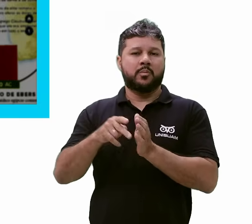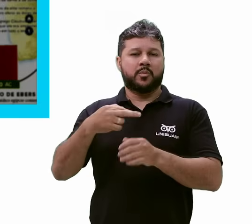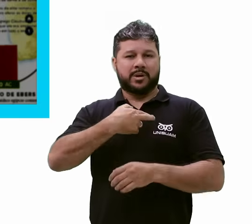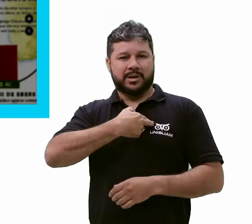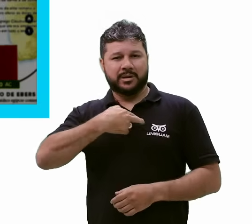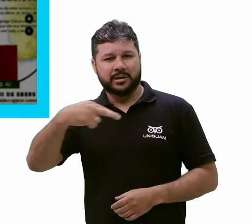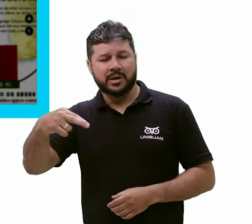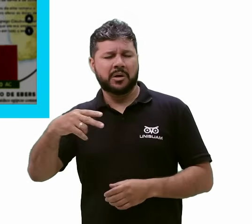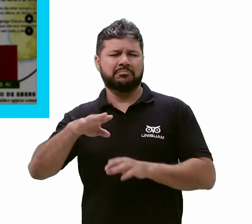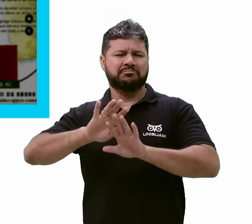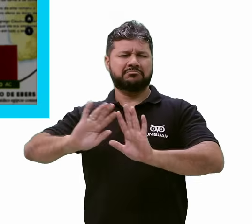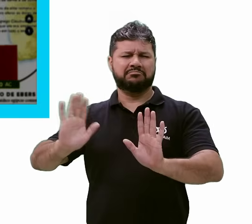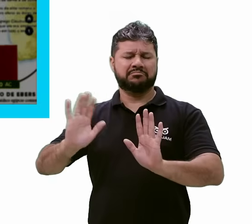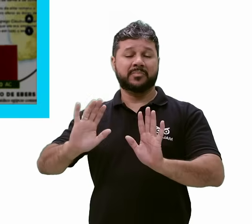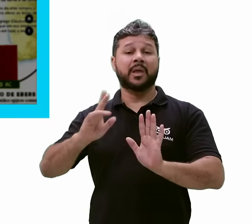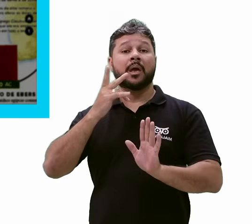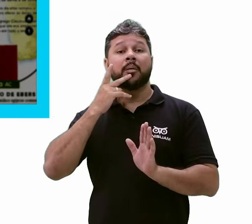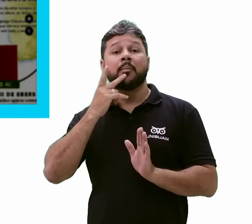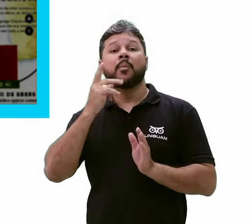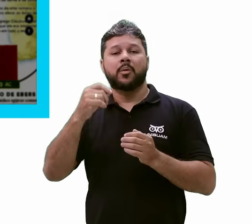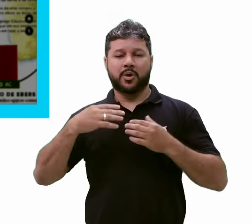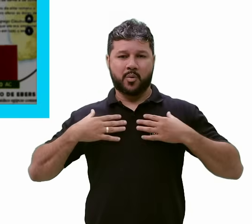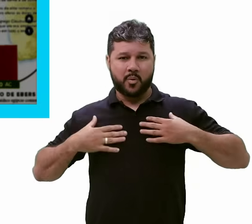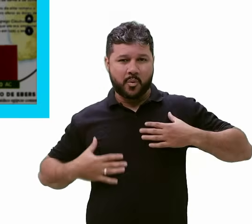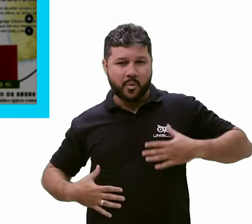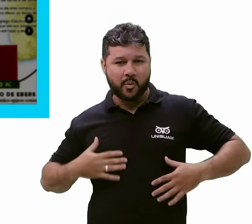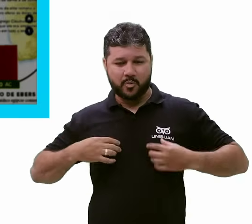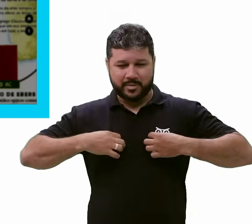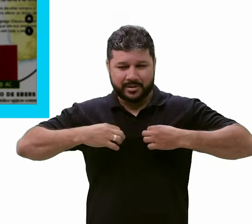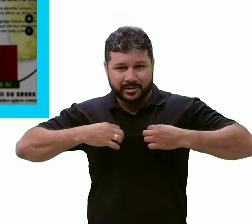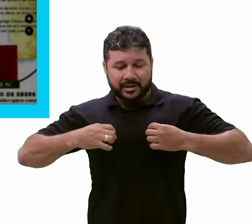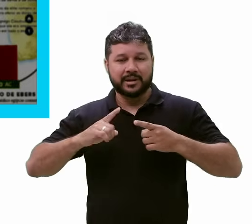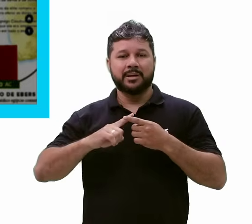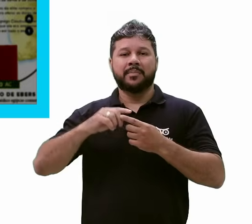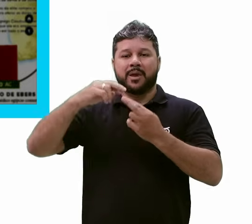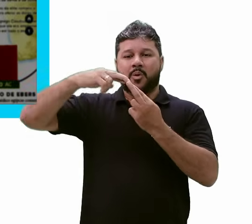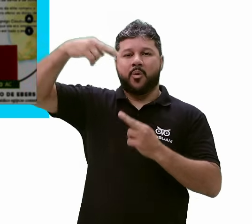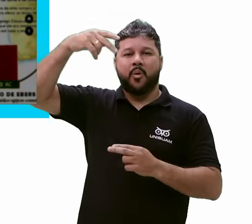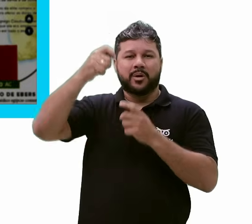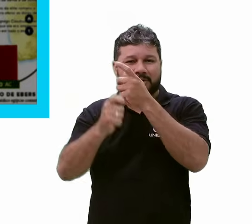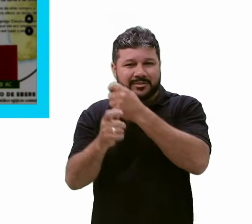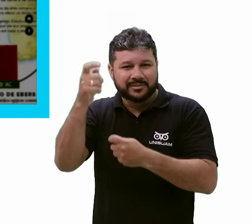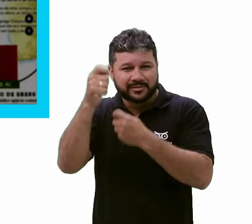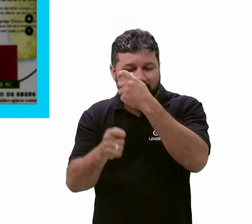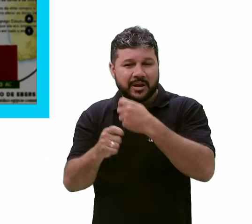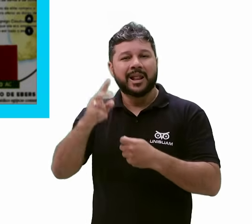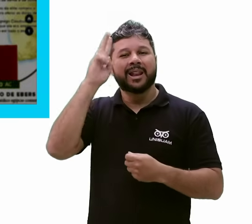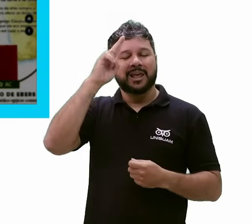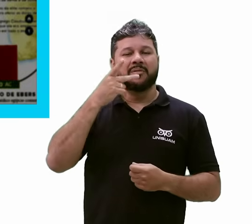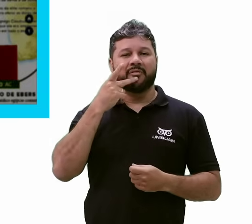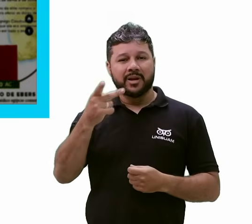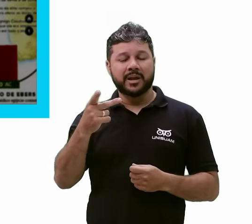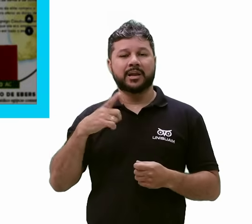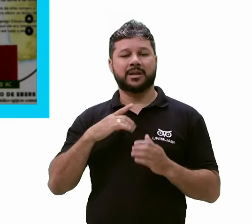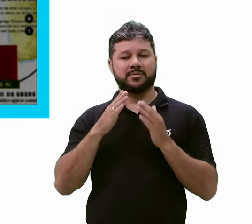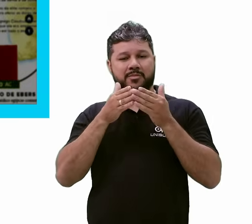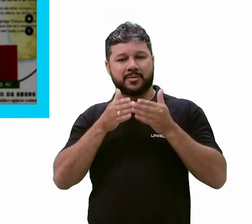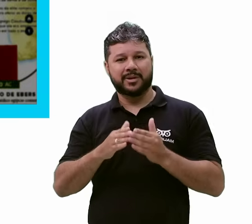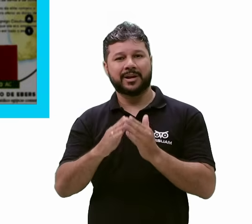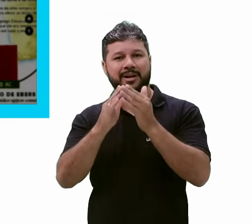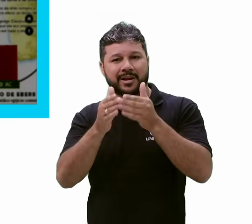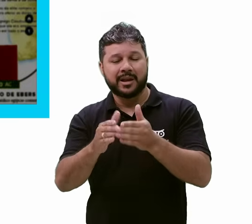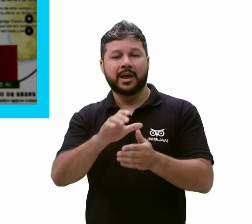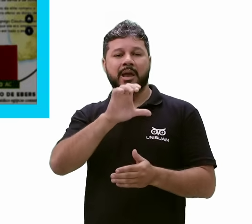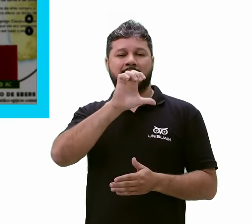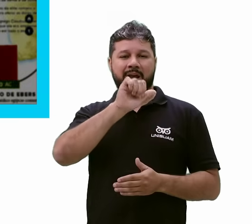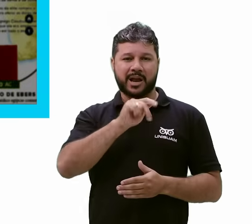ritualístico ou nada do tipo, mas através das roupas, das cordas, porque, como eu falei para vocês, o